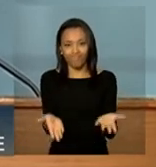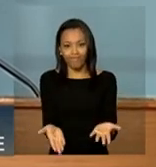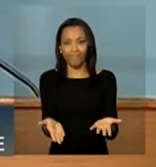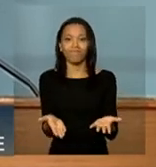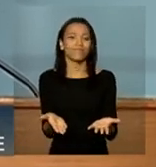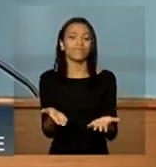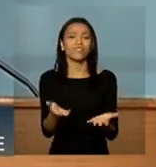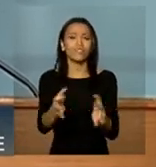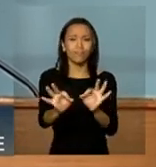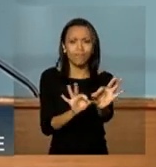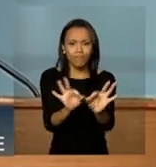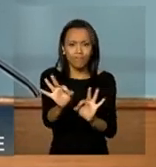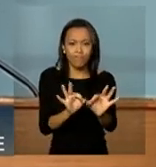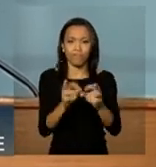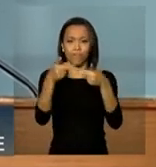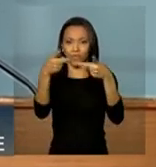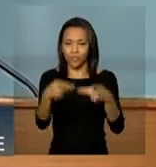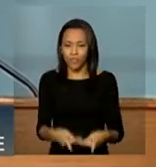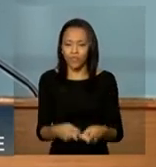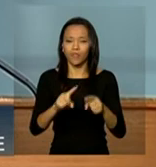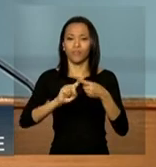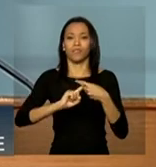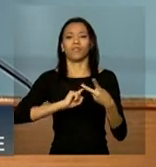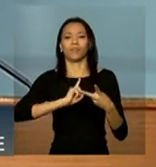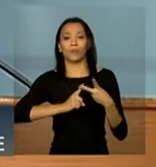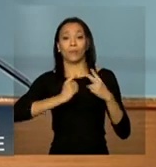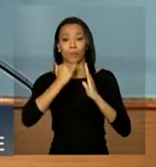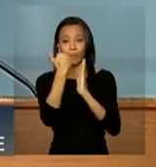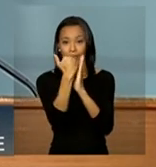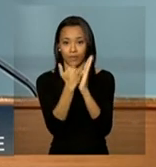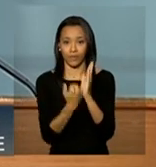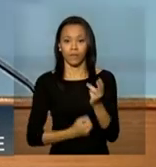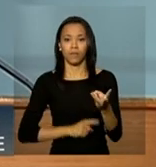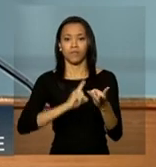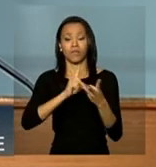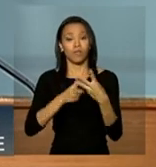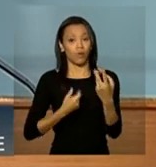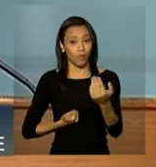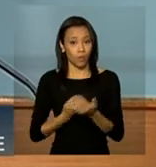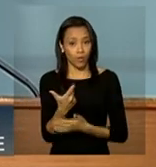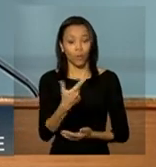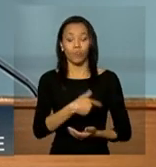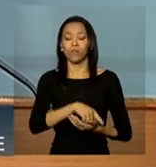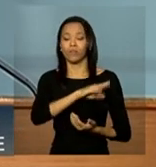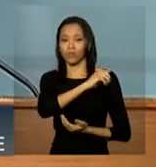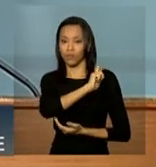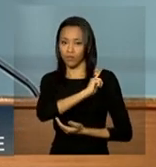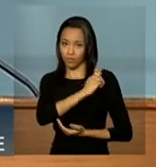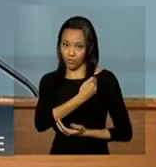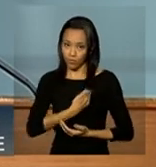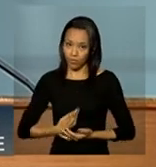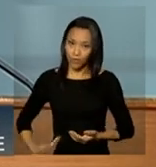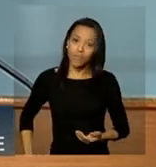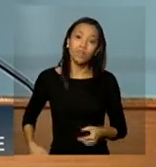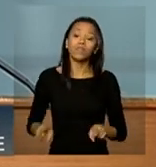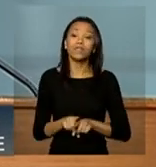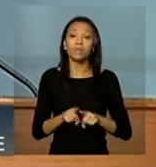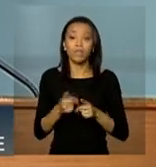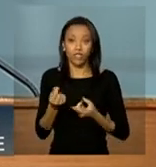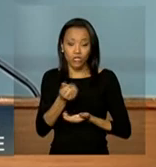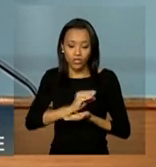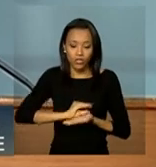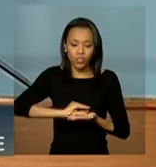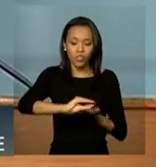de projetos, de programas, de compras públicas, de investimentos públicos conjugados,